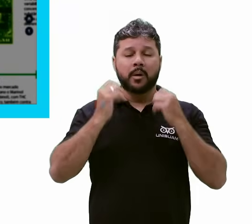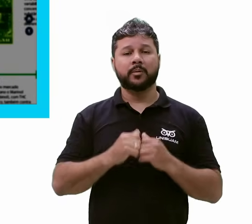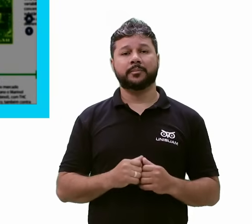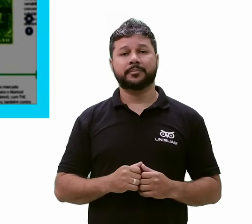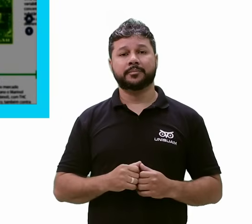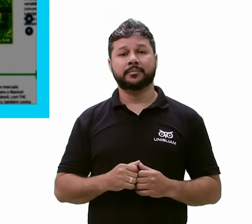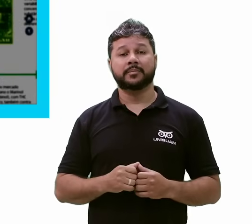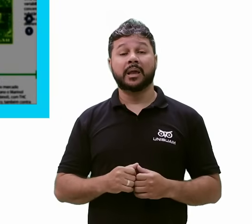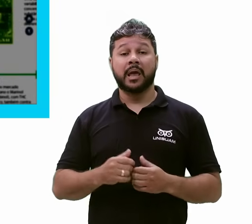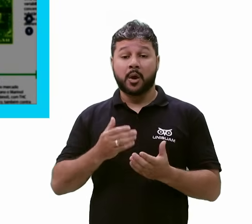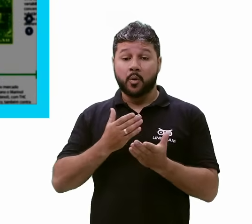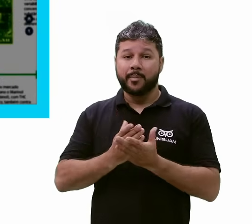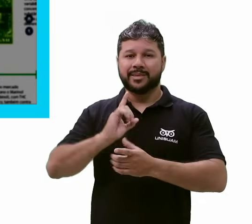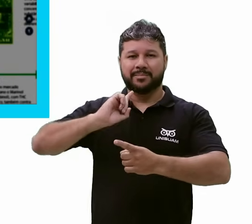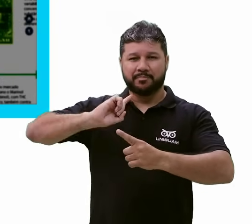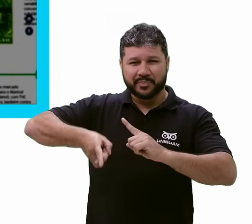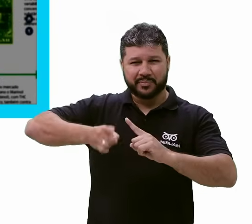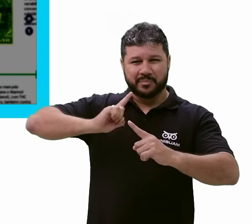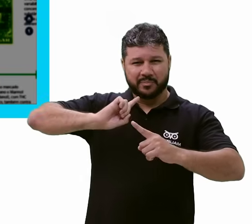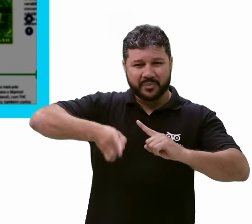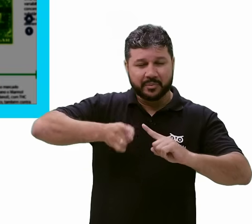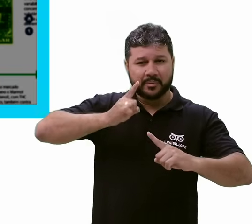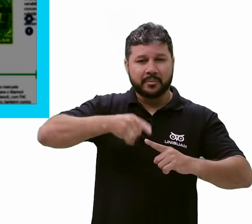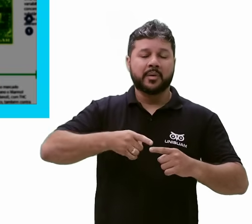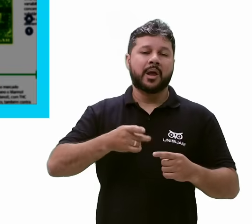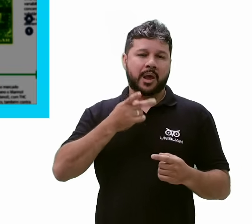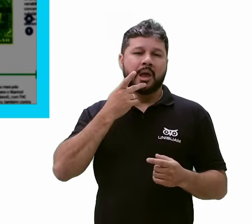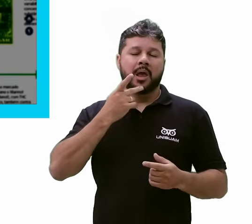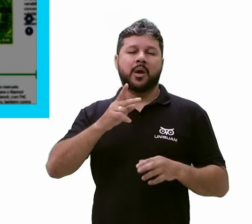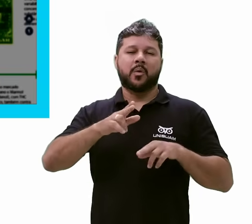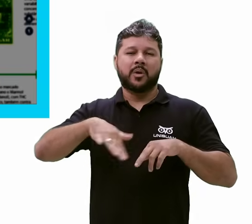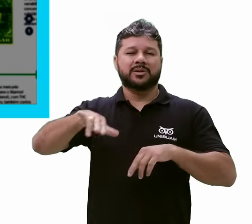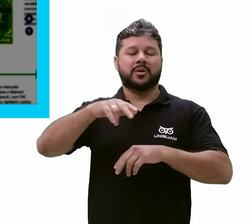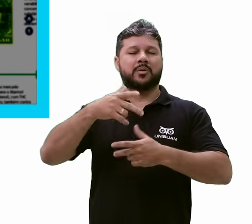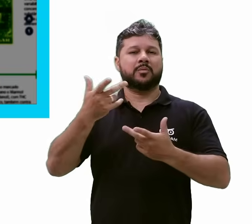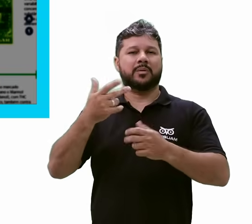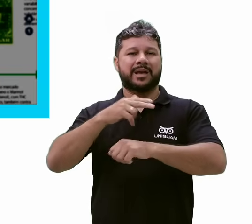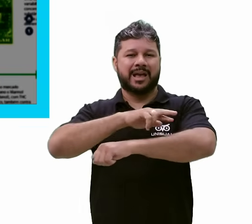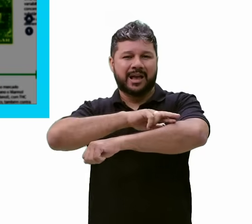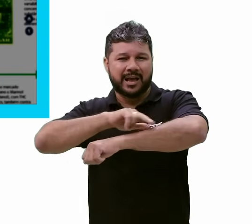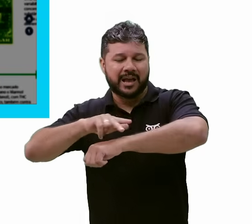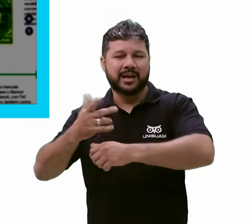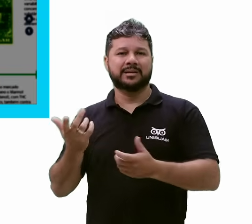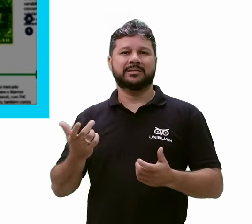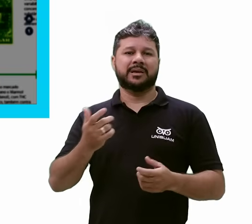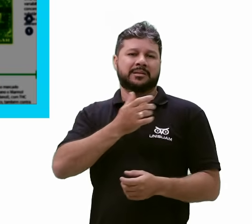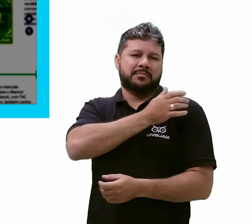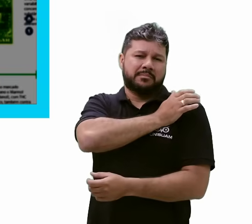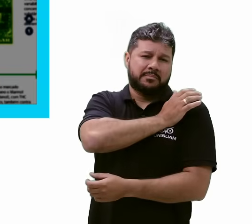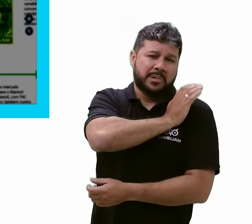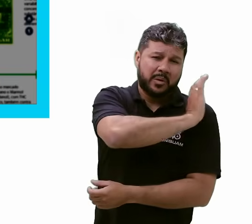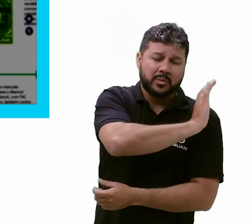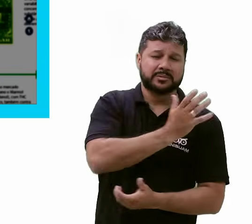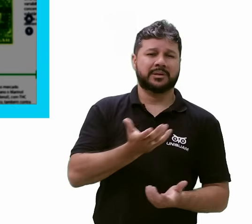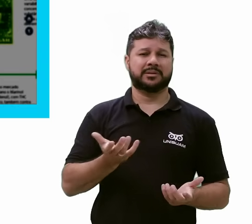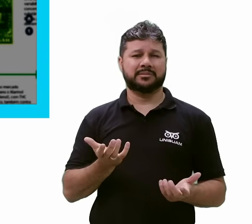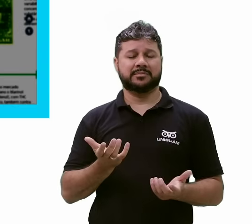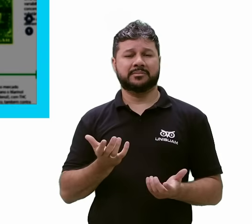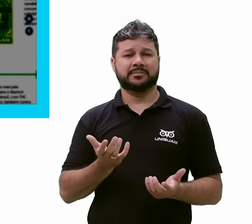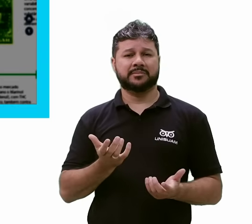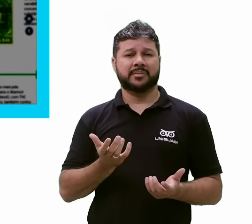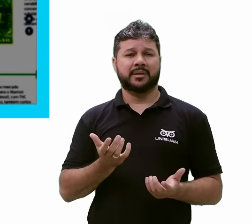E aí a gente começa a ter a proibição dela por uma questão bem racial e, né, de preconceito